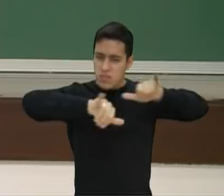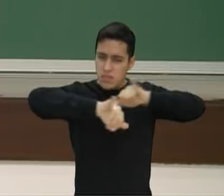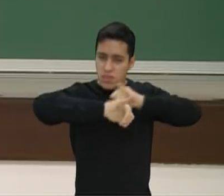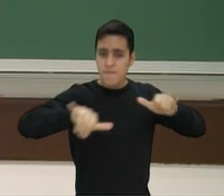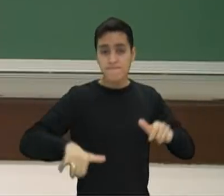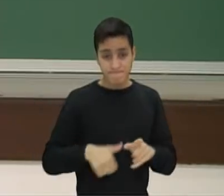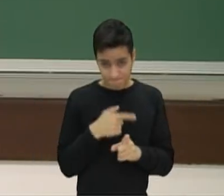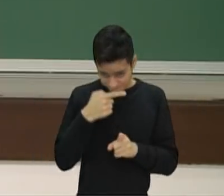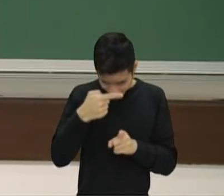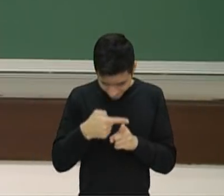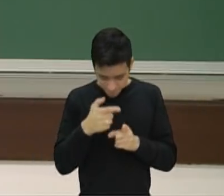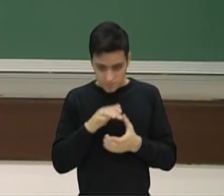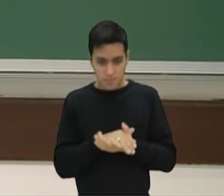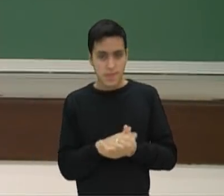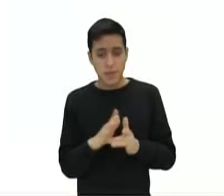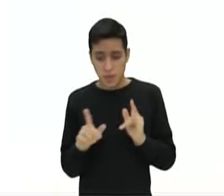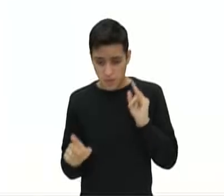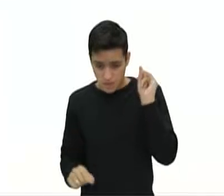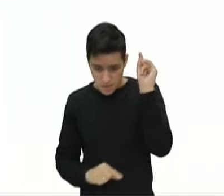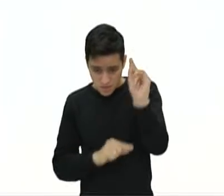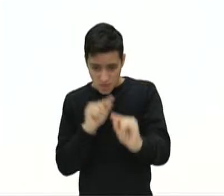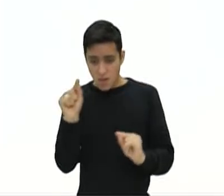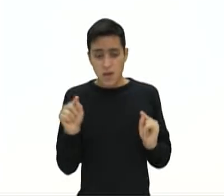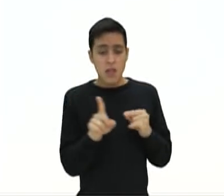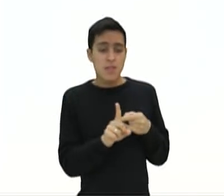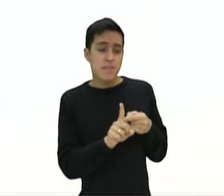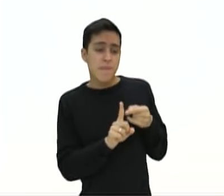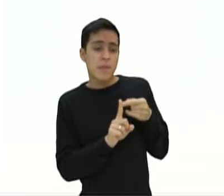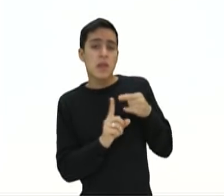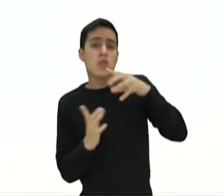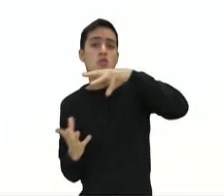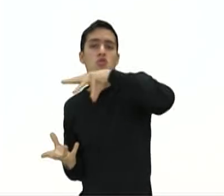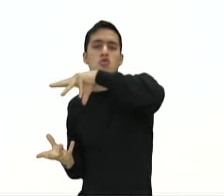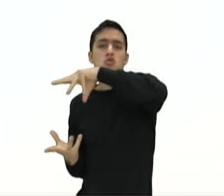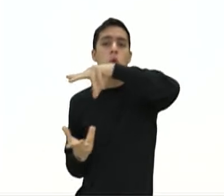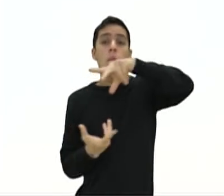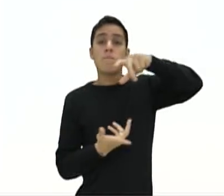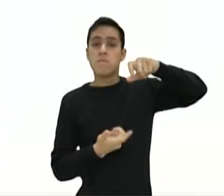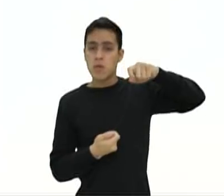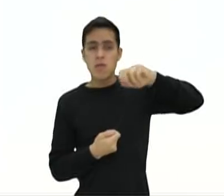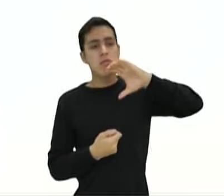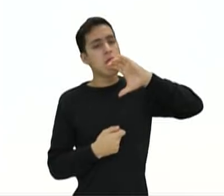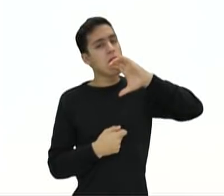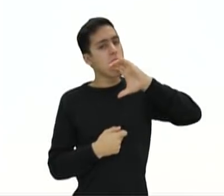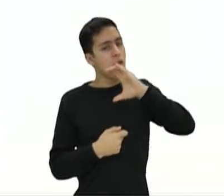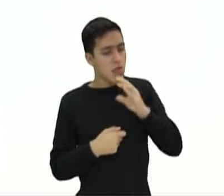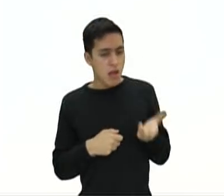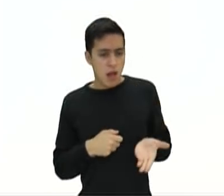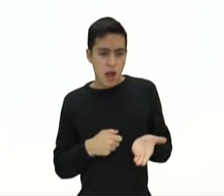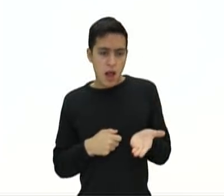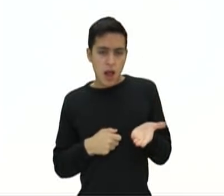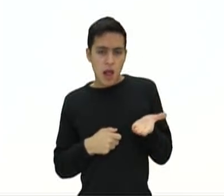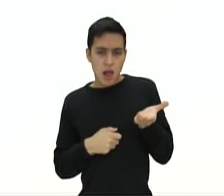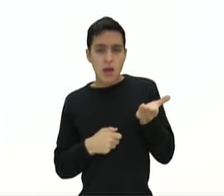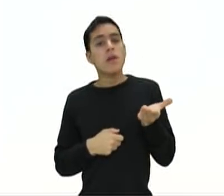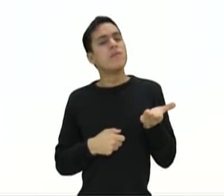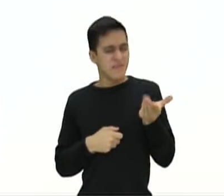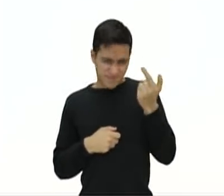Por quê? É o aumento da temperatura média global. Aqui nós estamos falando do nosso planeta como um